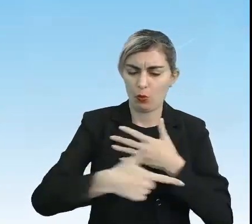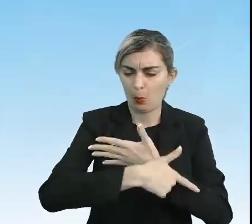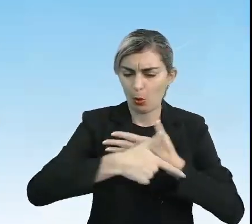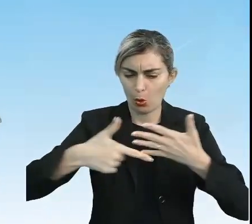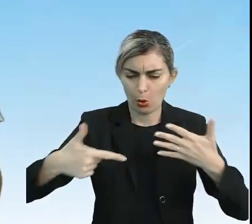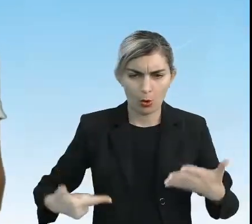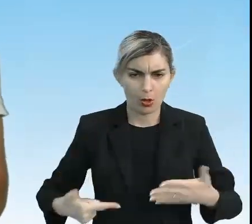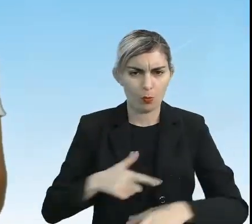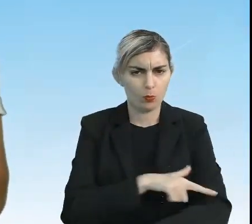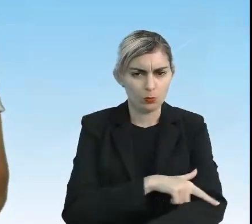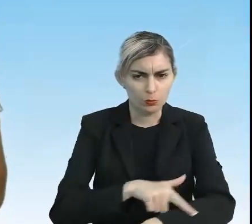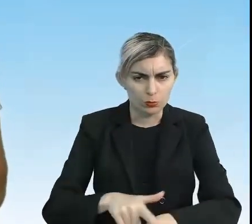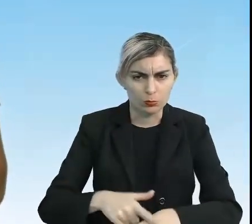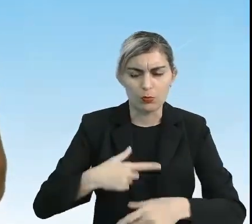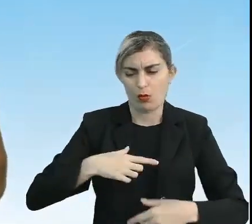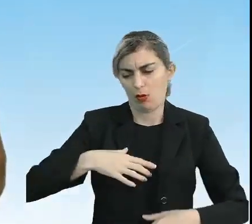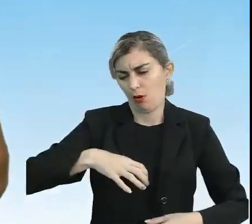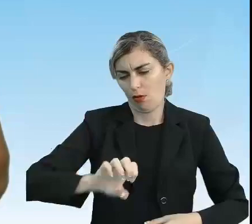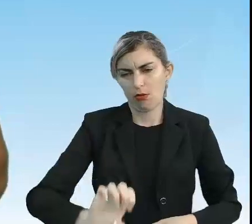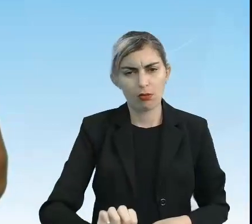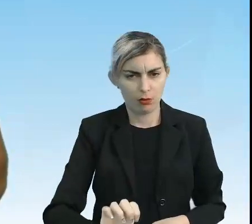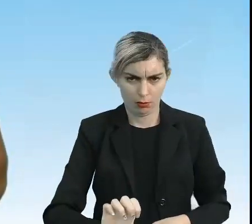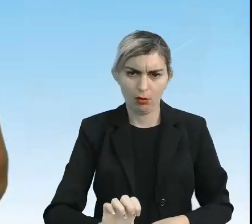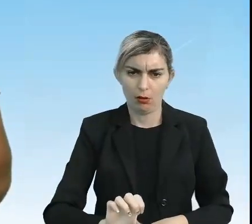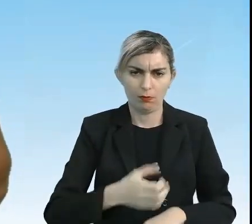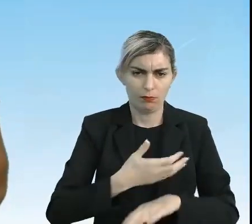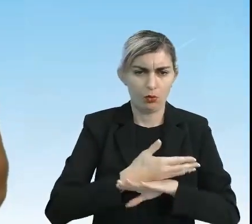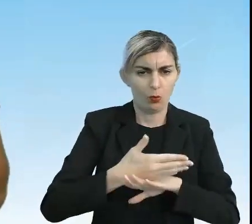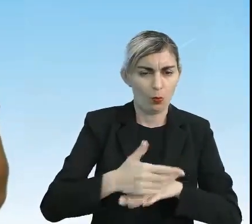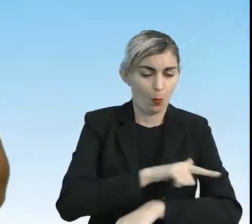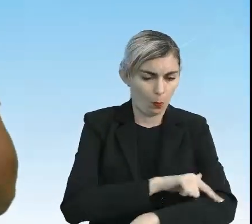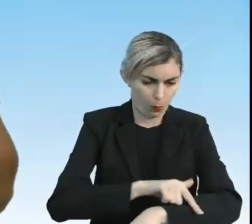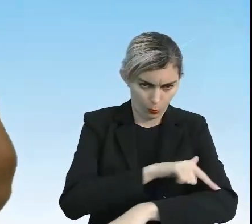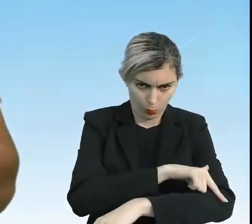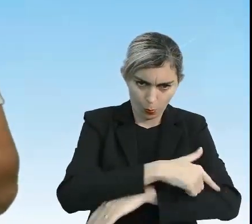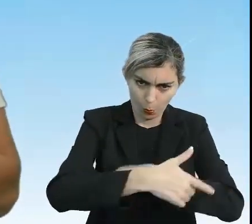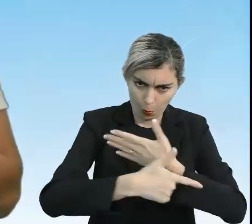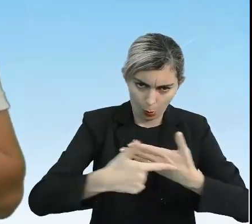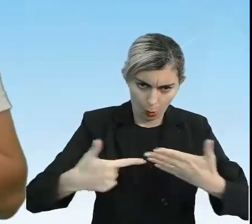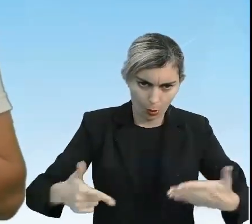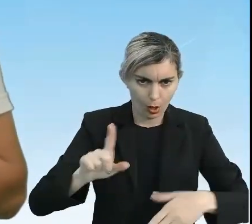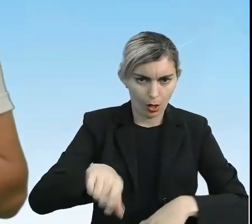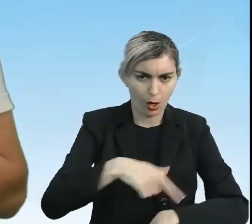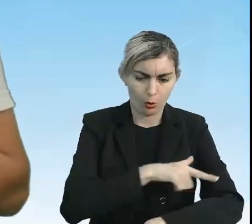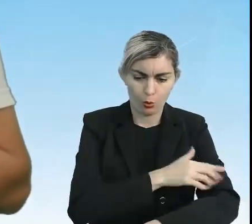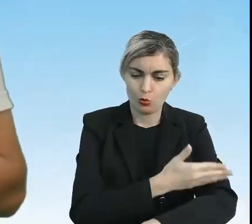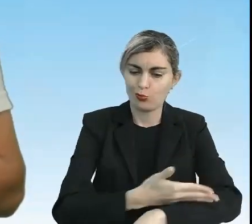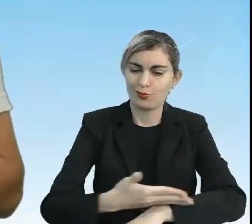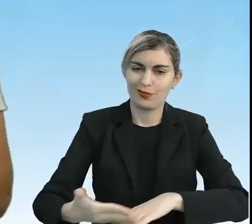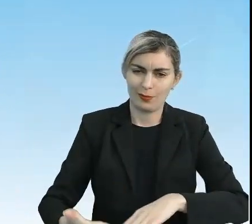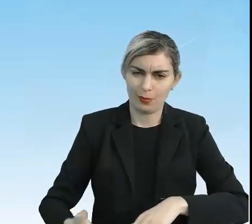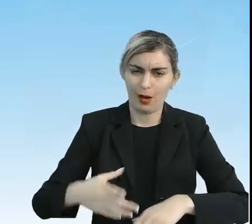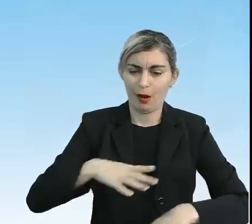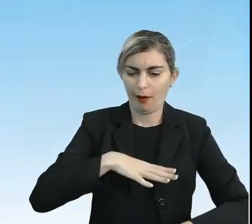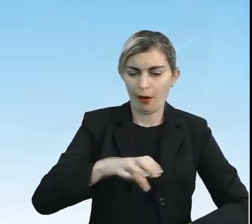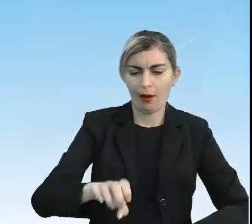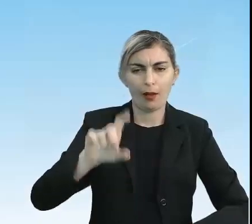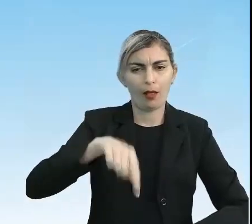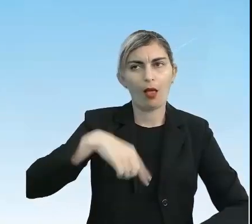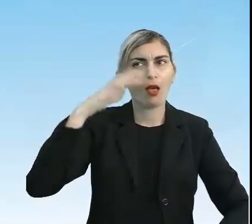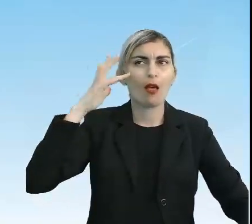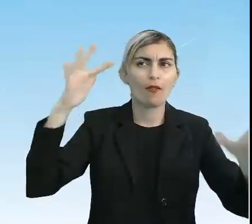e a questão da ética. A moral, ela está baseada nos costumes, e a ética, ela é uma reflexão filosófica sobre a própria